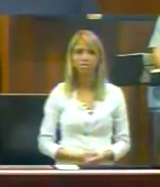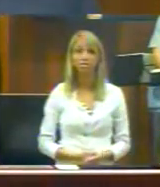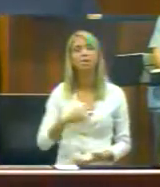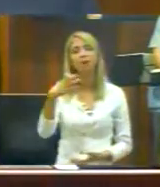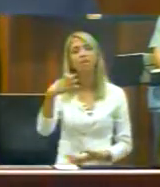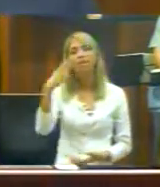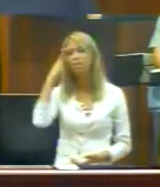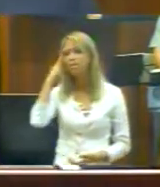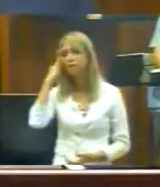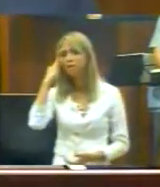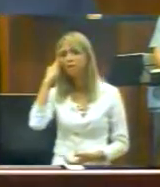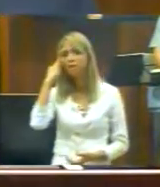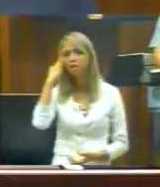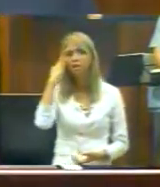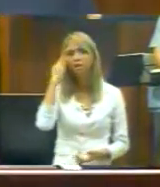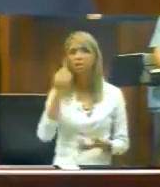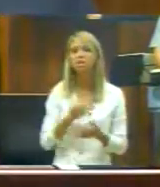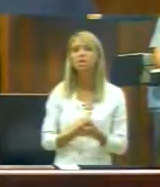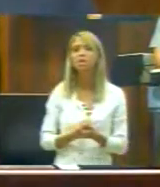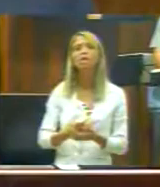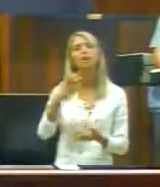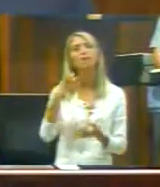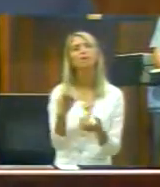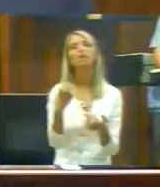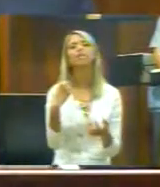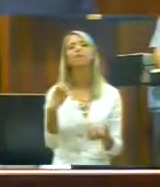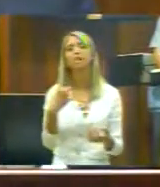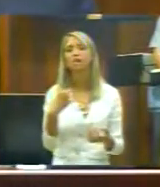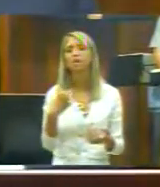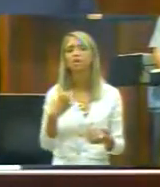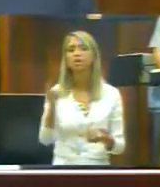candidato à presidência, por favor, dê seus nomes.